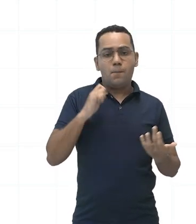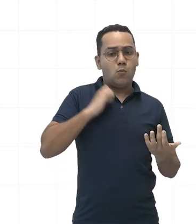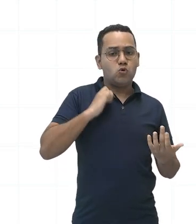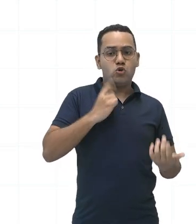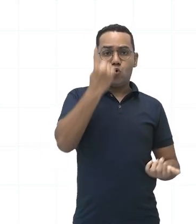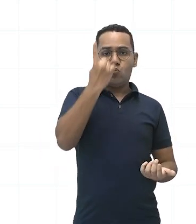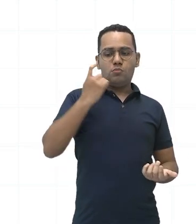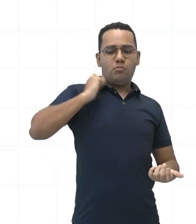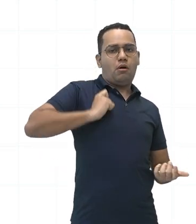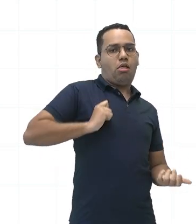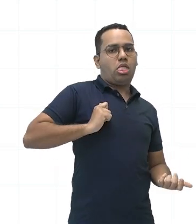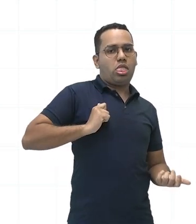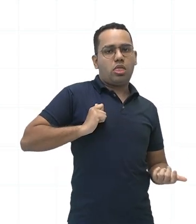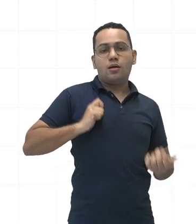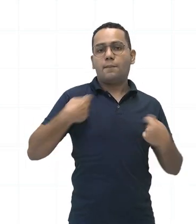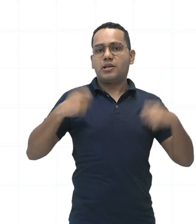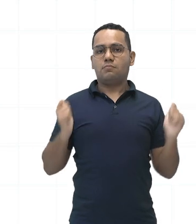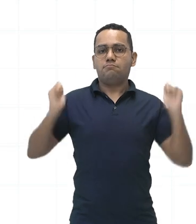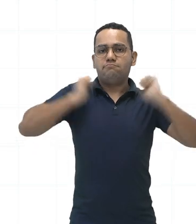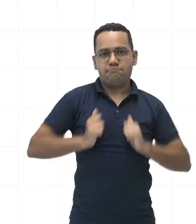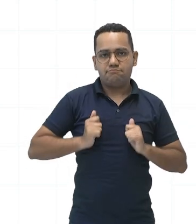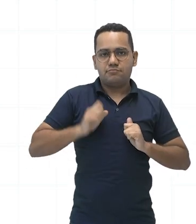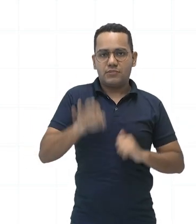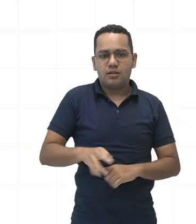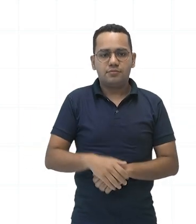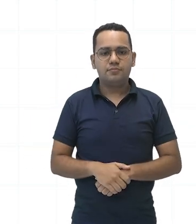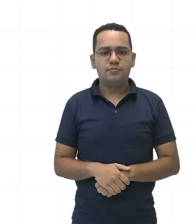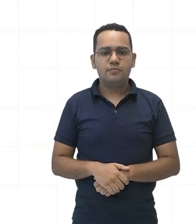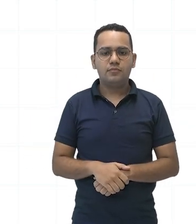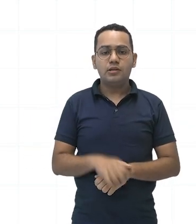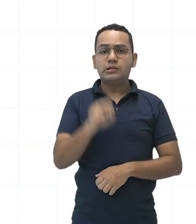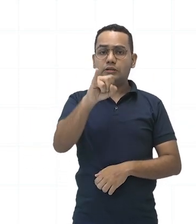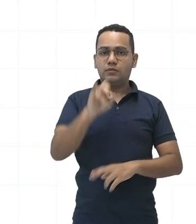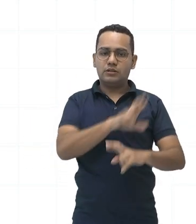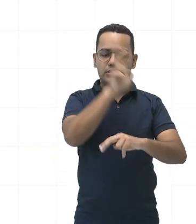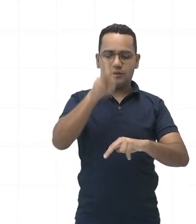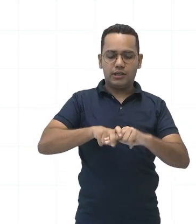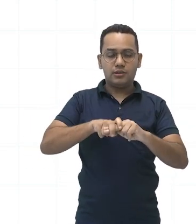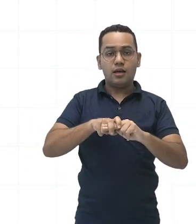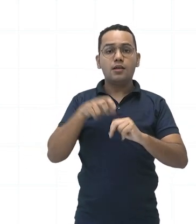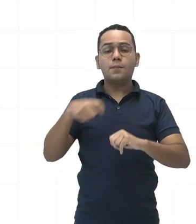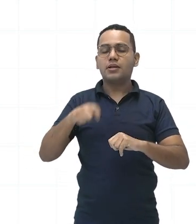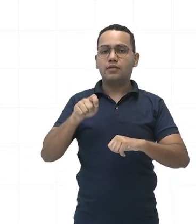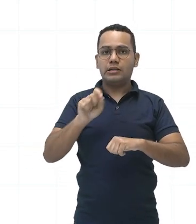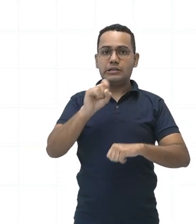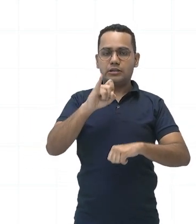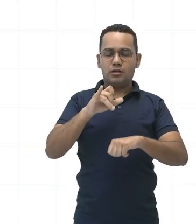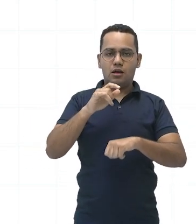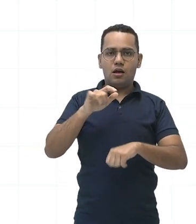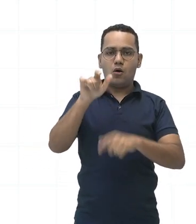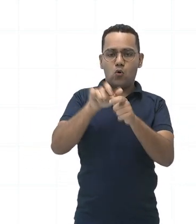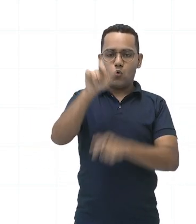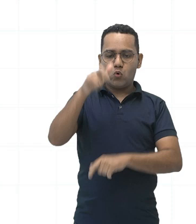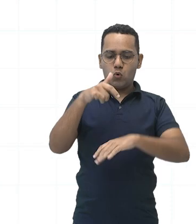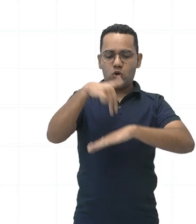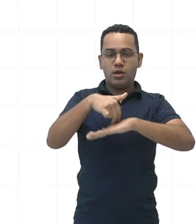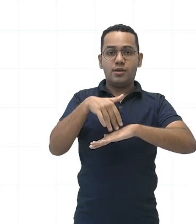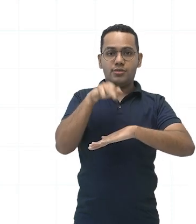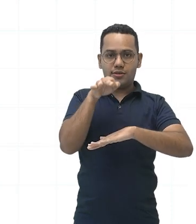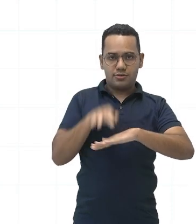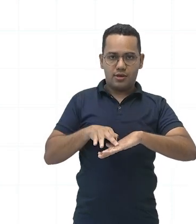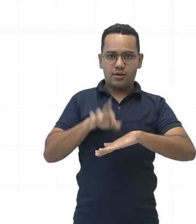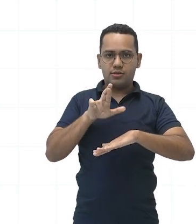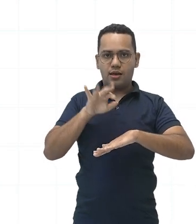sentar-se, observe se a coluna está reta e se as costas estão apoiadas no encosto da cadeira e se os pés estão apoiados no